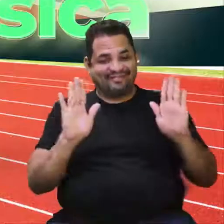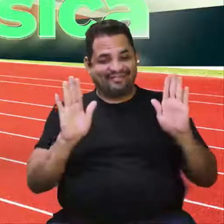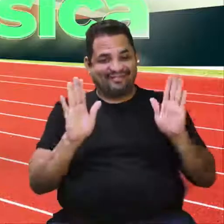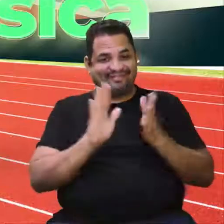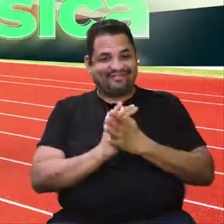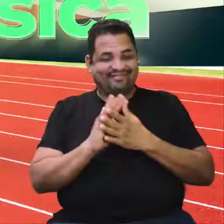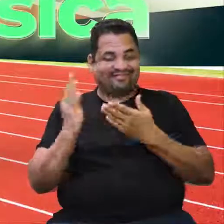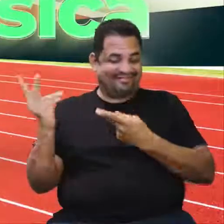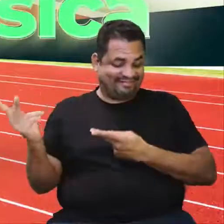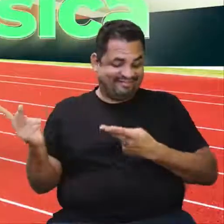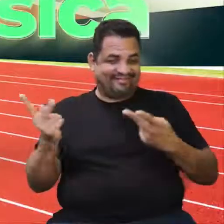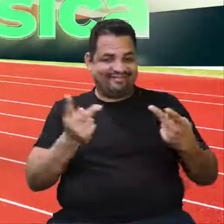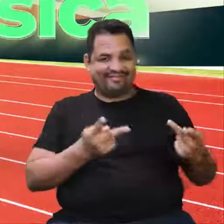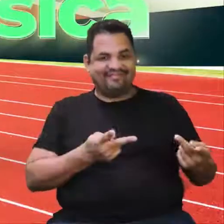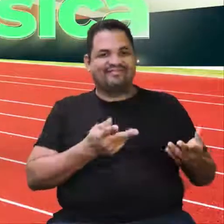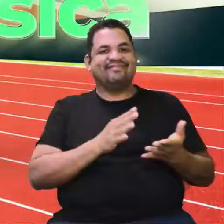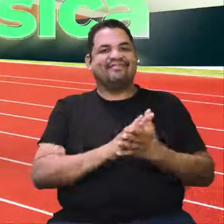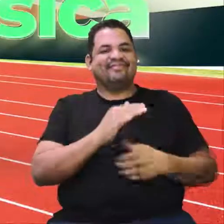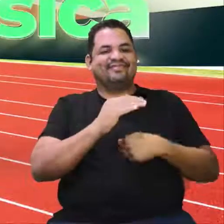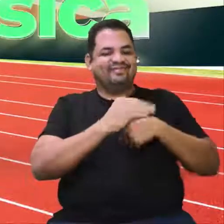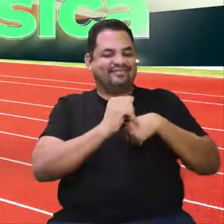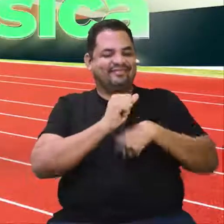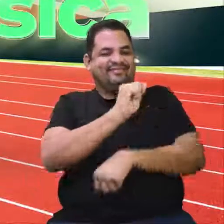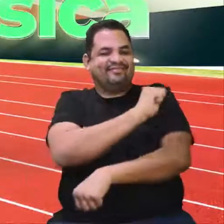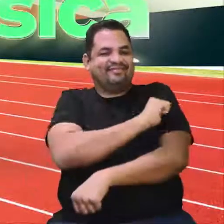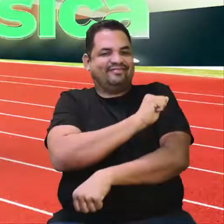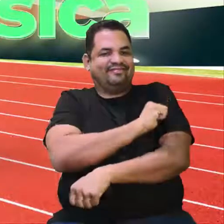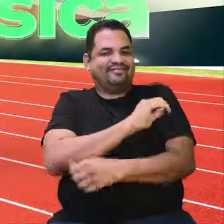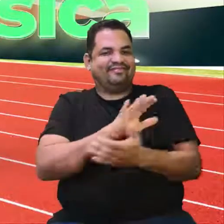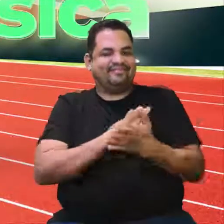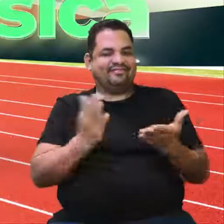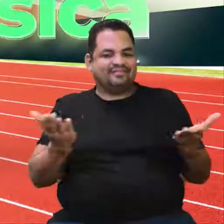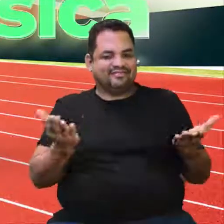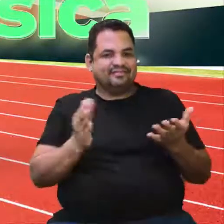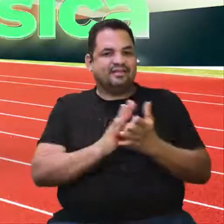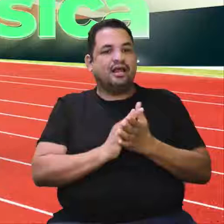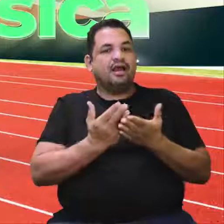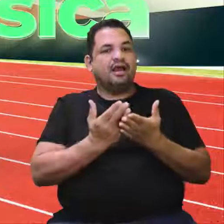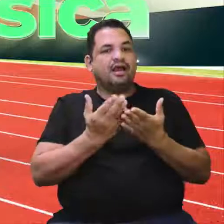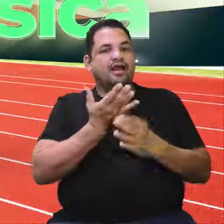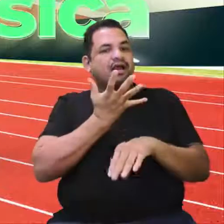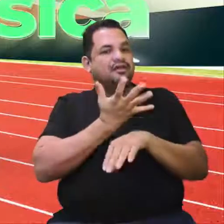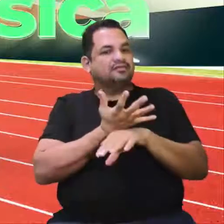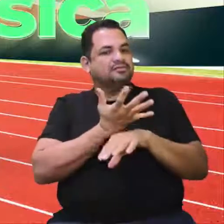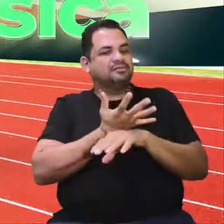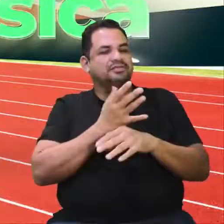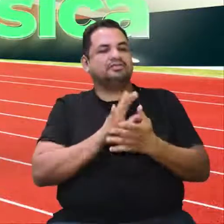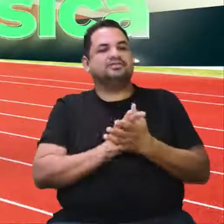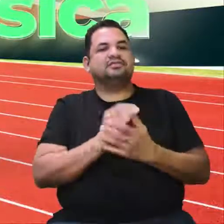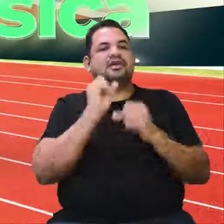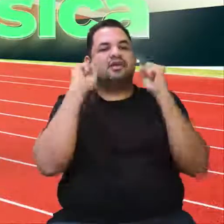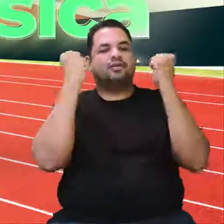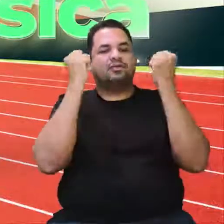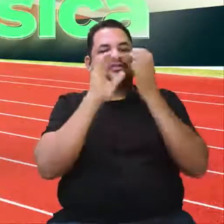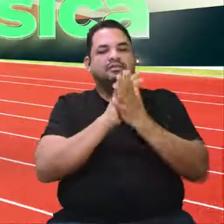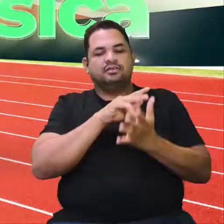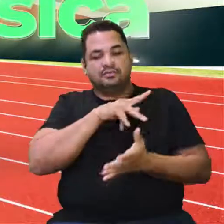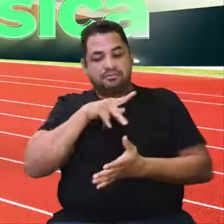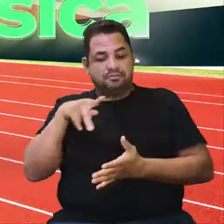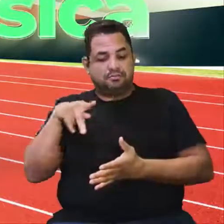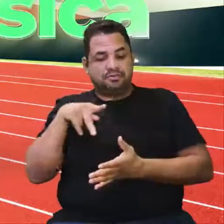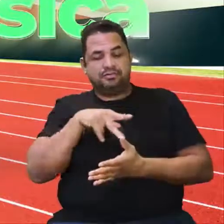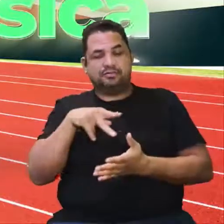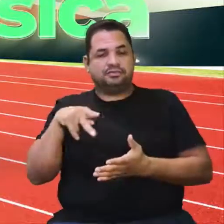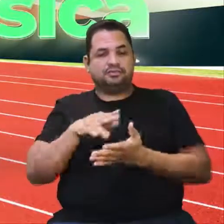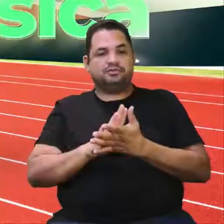Olá, seja muito bem-vindo, caríssimo estudante, ao componente curricular de Educação Física. Eu sou a professora